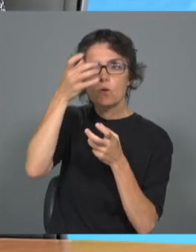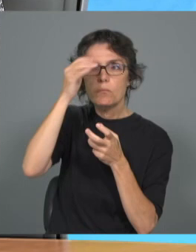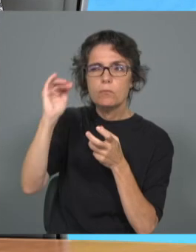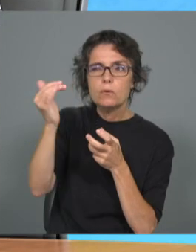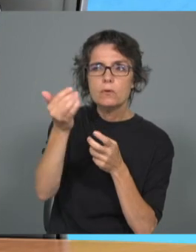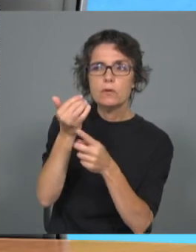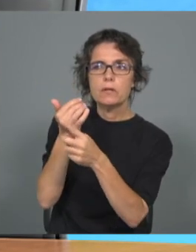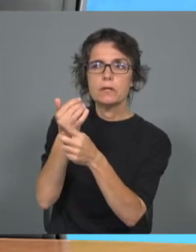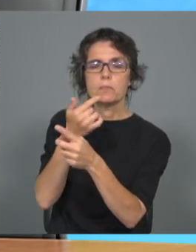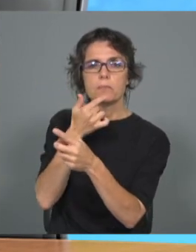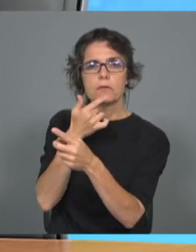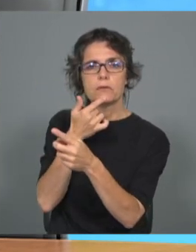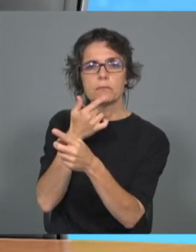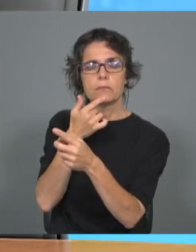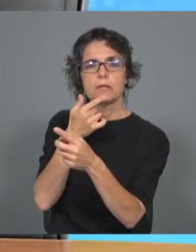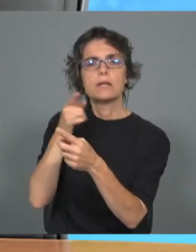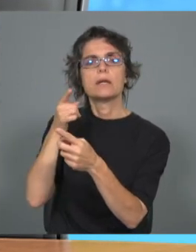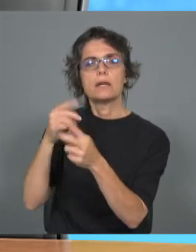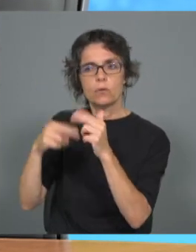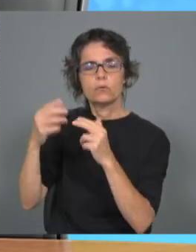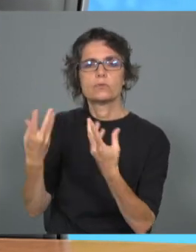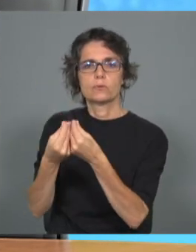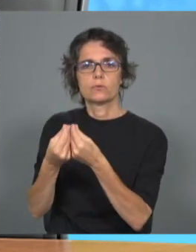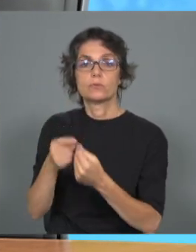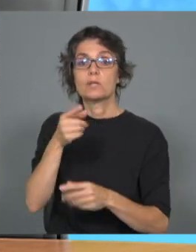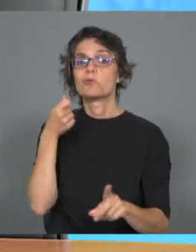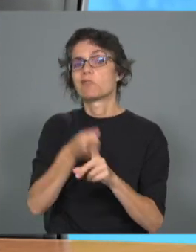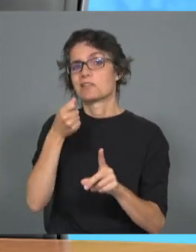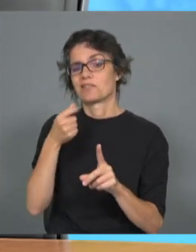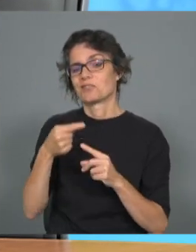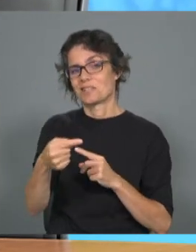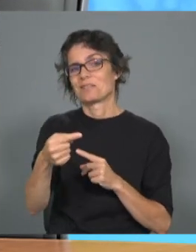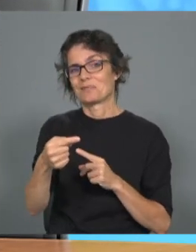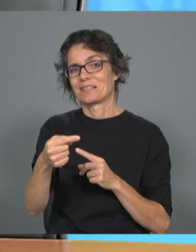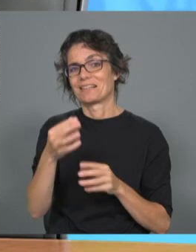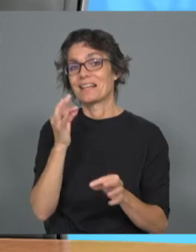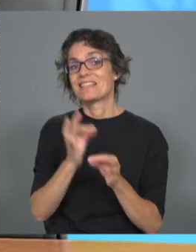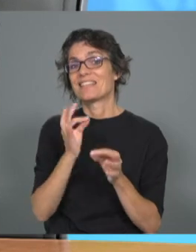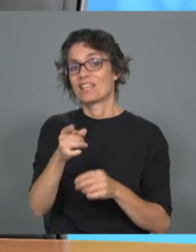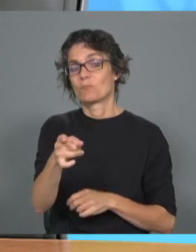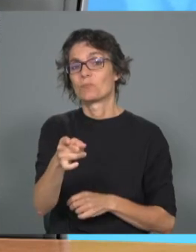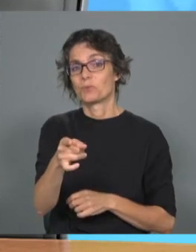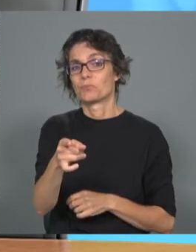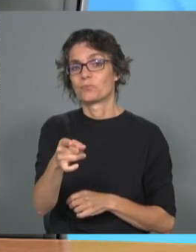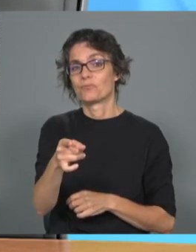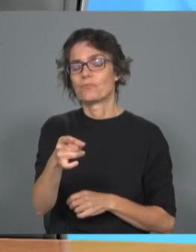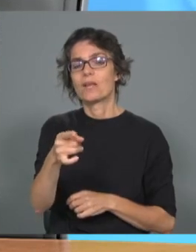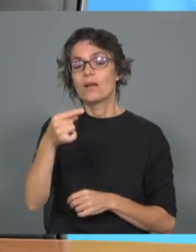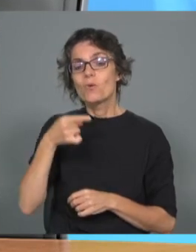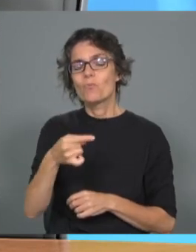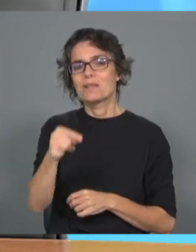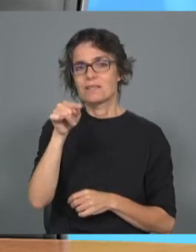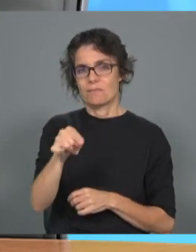é este o desafio que vai ser lançado também em setembro, e é este o desafio, independentemente da semana, que